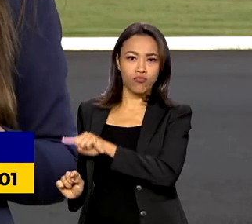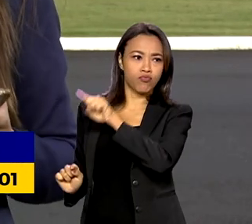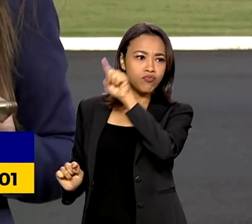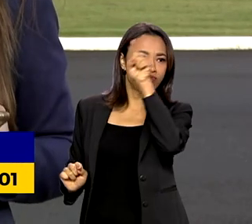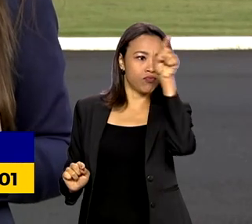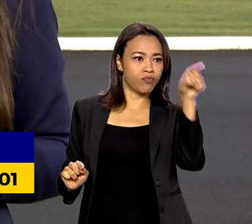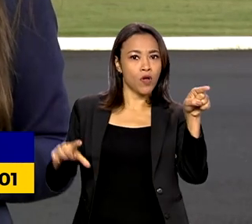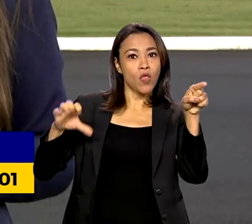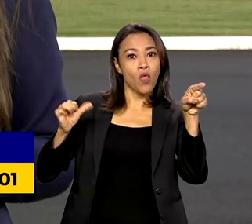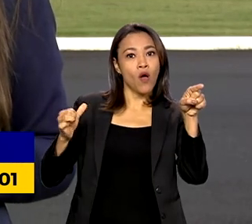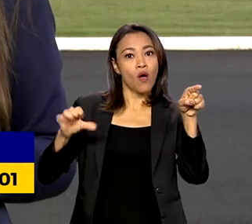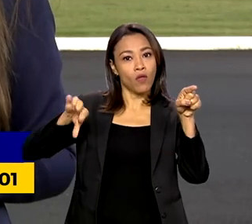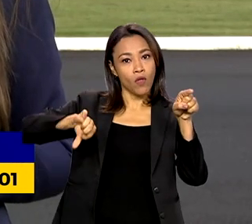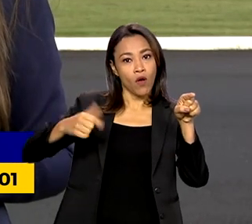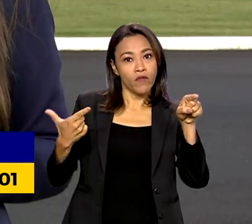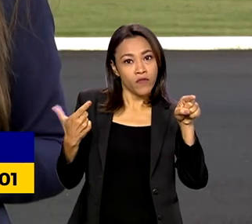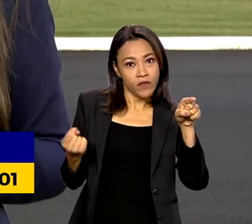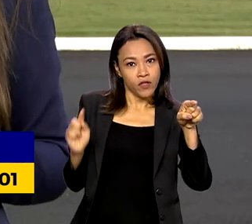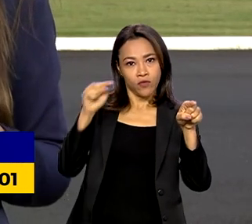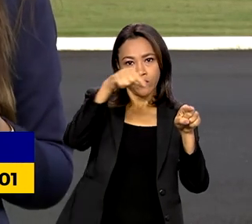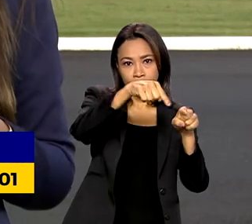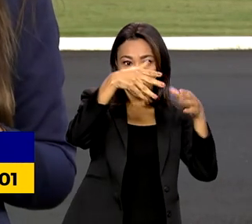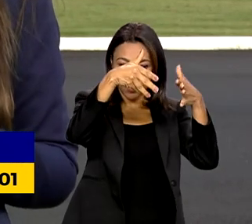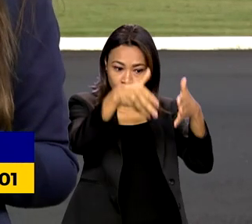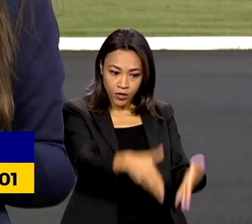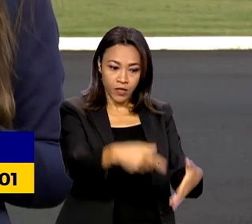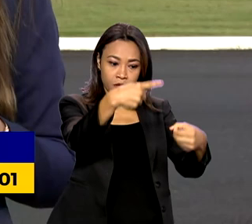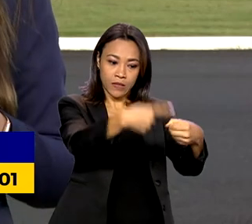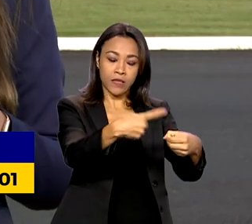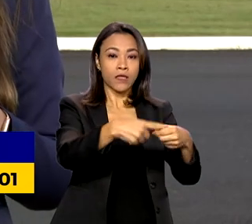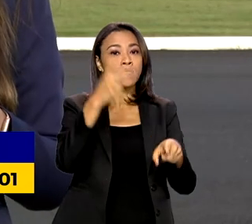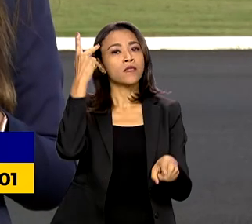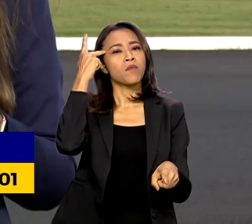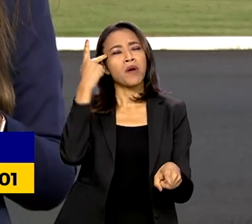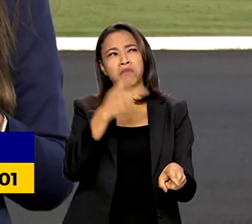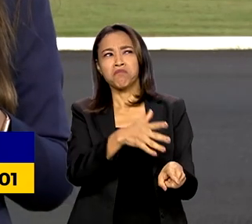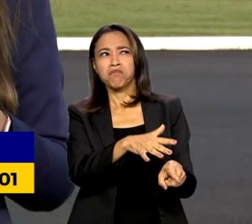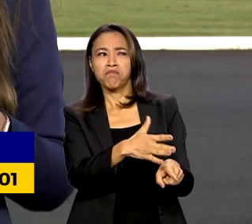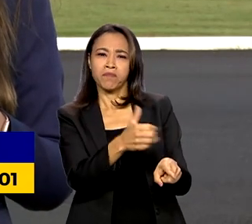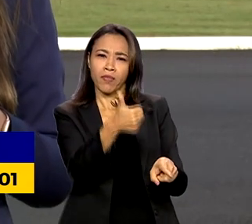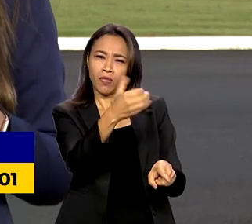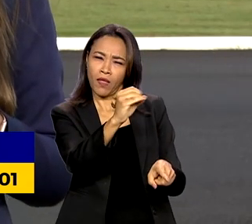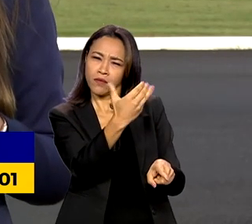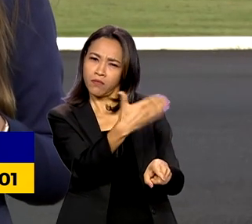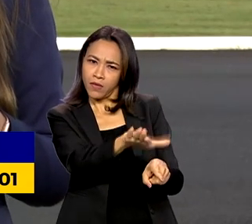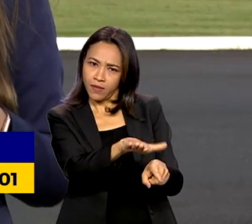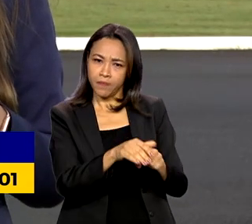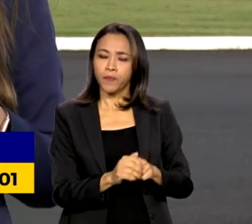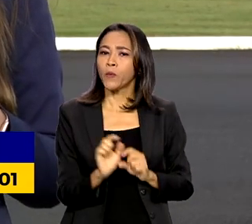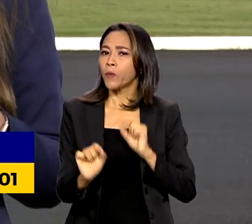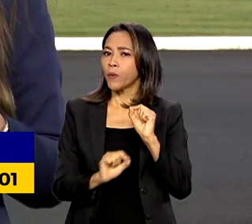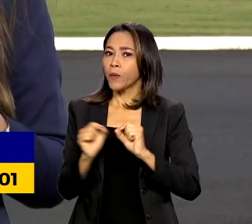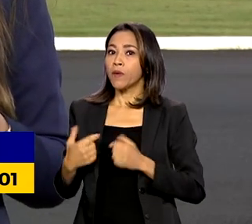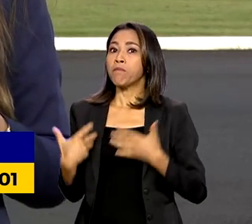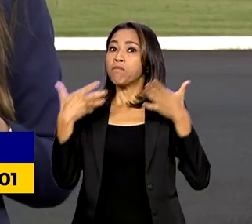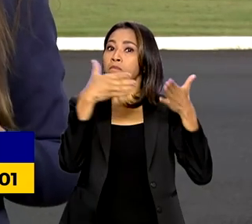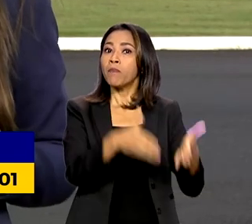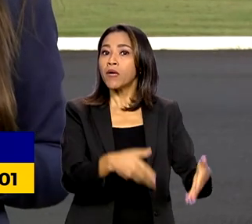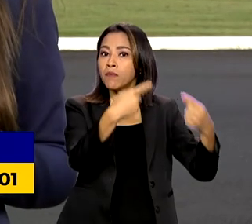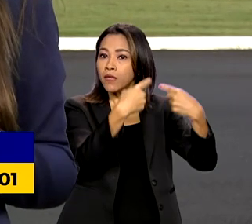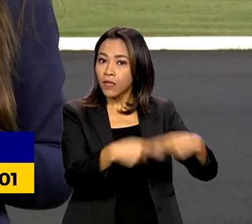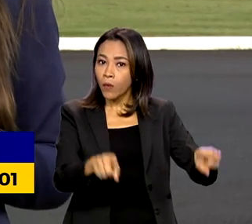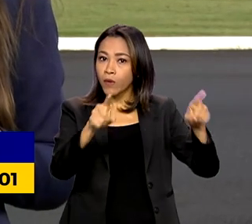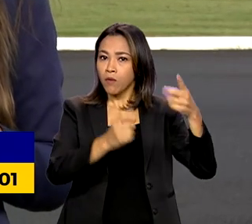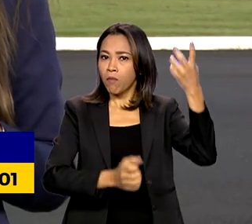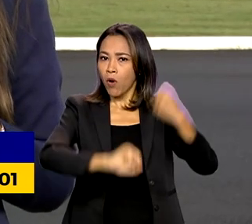e a previsão é que ele chegue aqui a Gavião Peixoto, no interior de São Paulo, por volta das 10h30. Ele vai participar da inauguração da linha